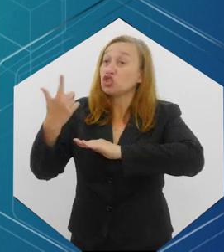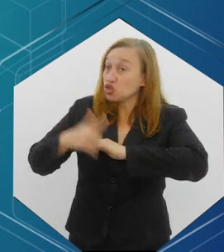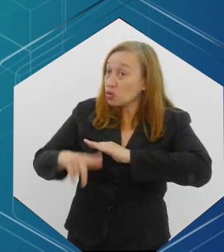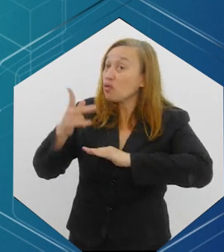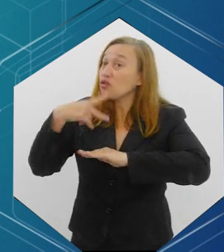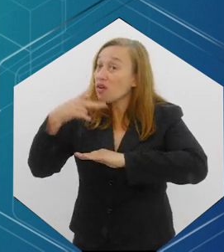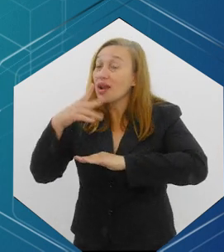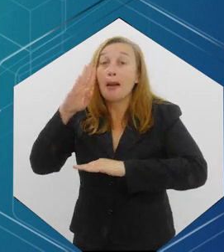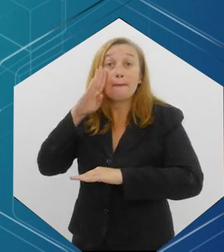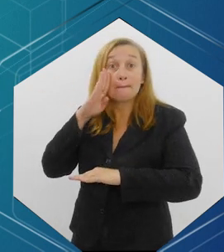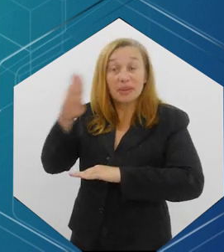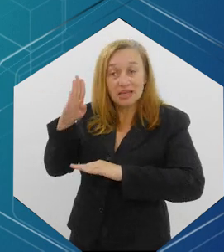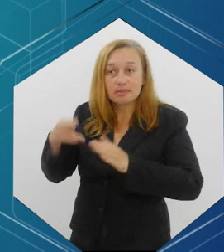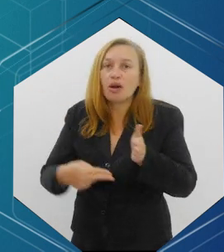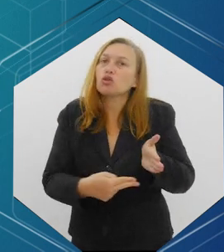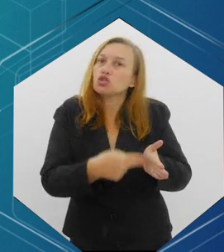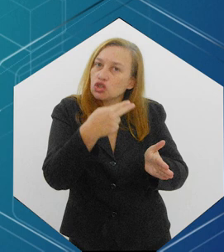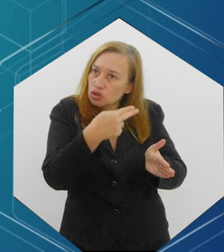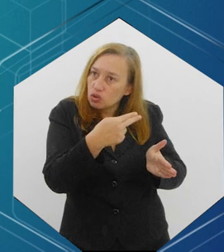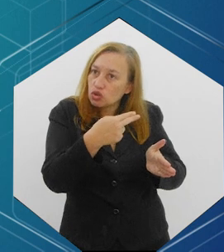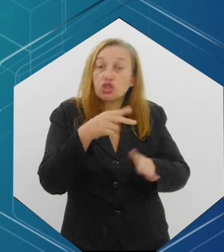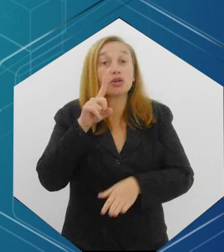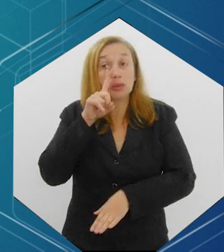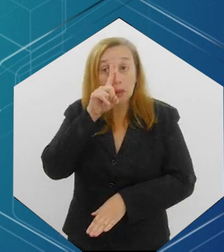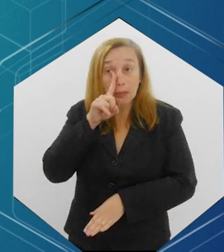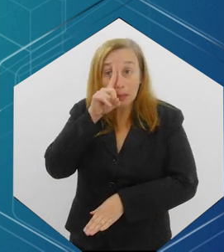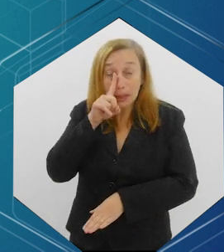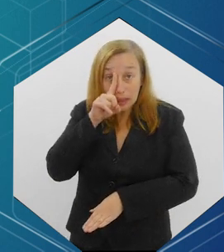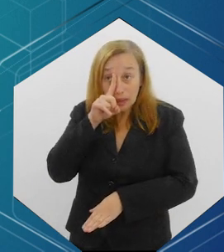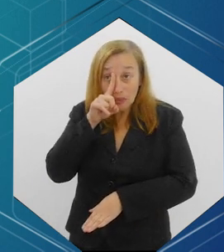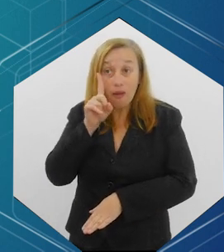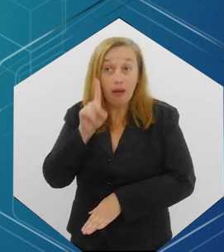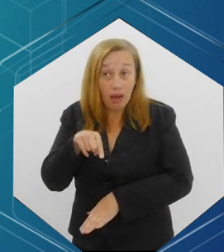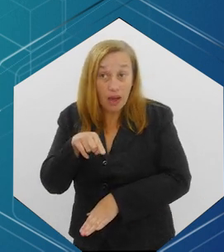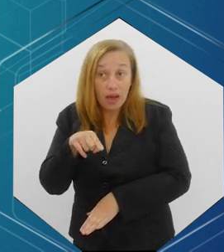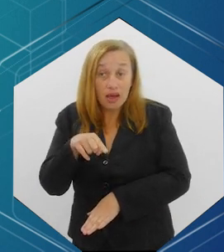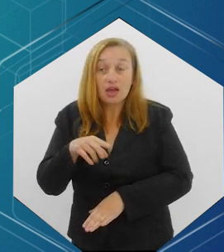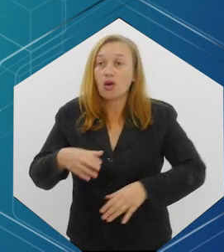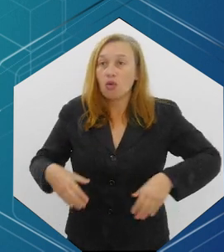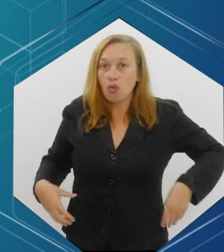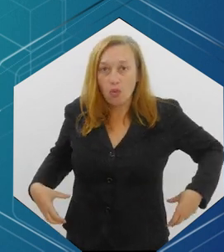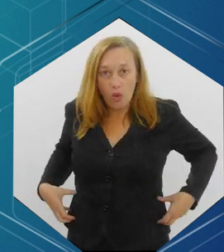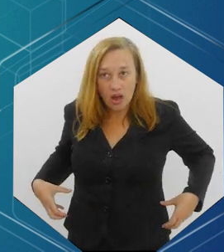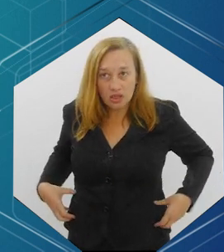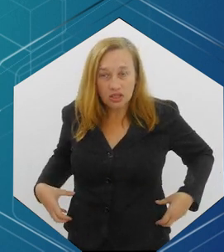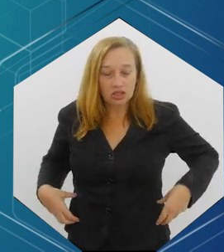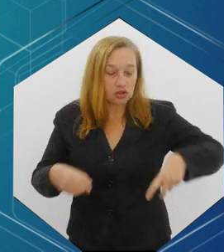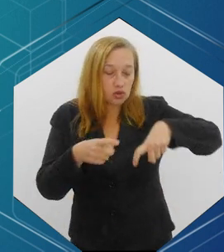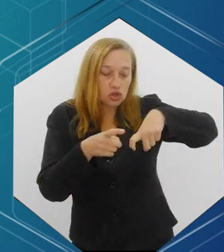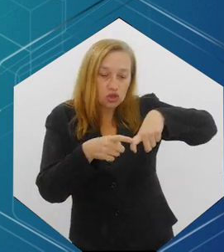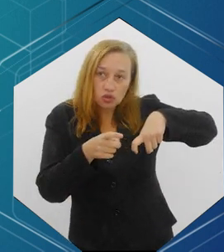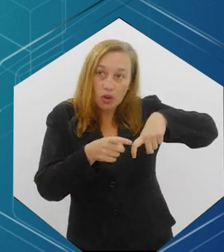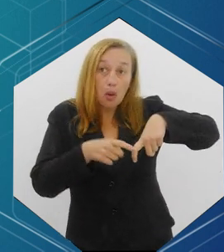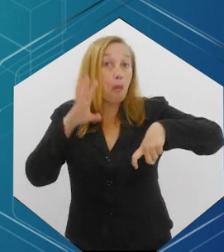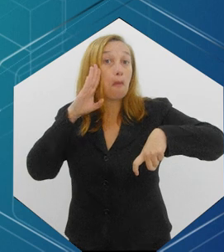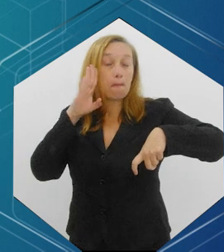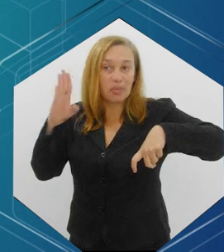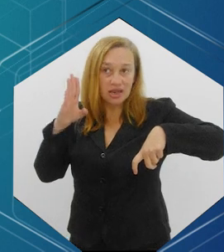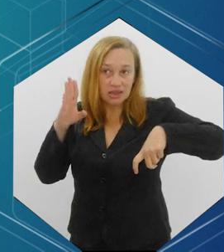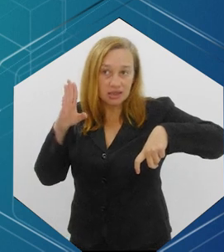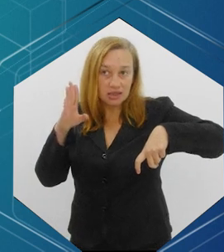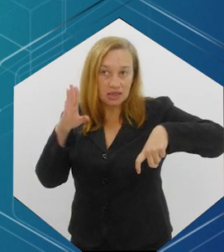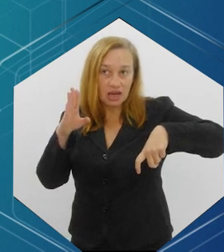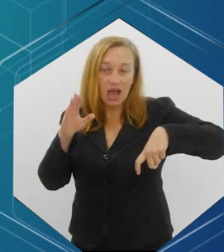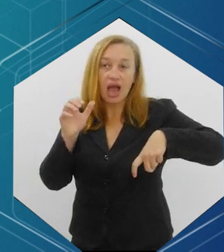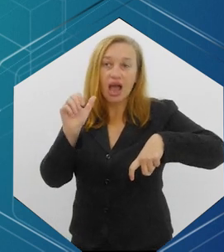vez afirmando, as principais cirurgias envolvidas ao risco potencial são as de quadris e de joelhos, principalmente